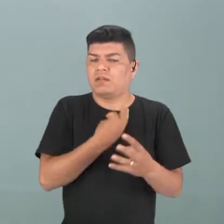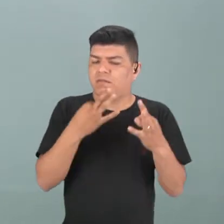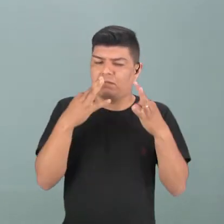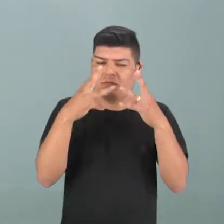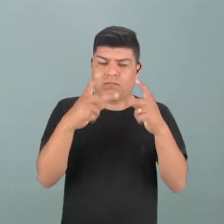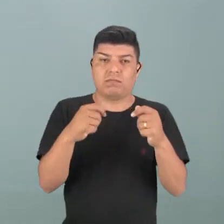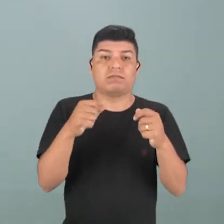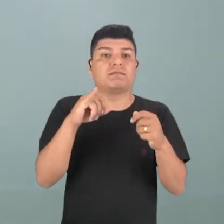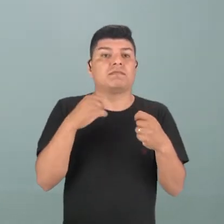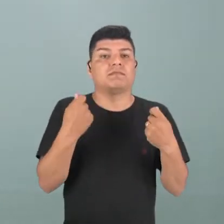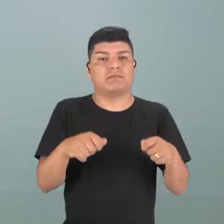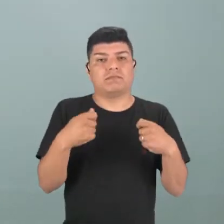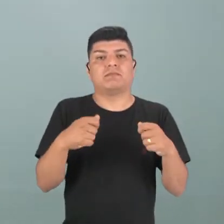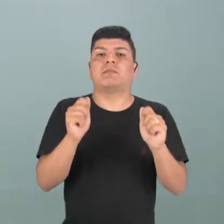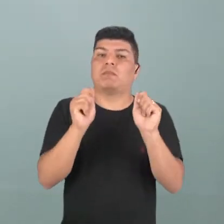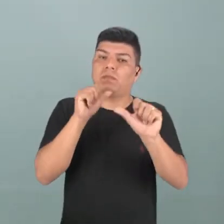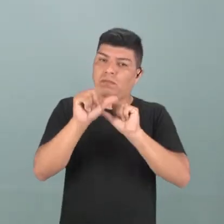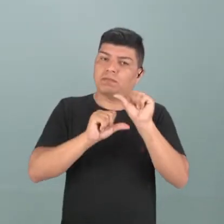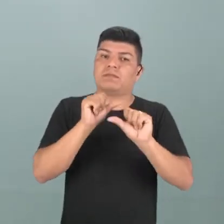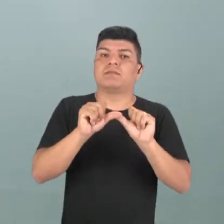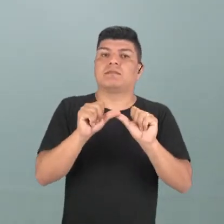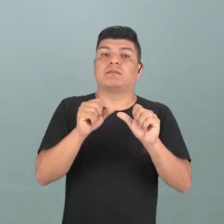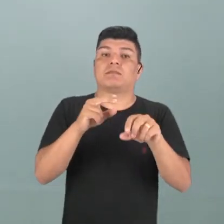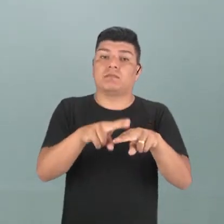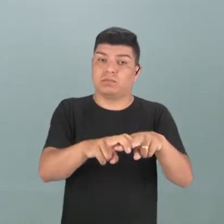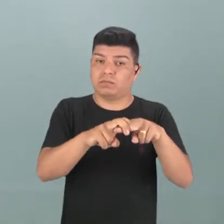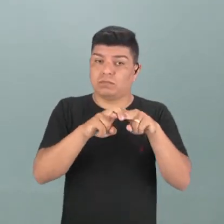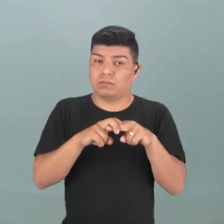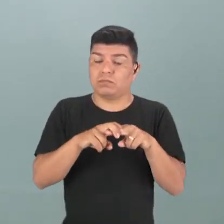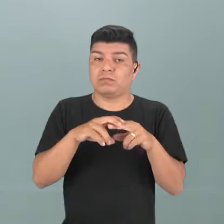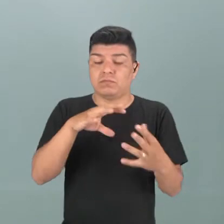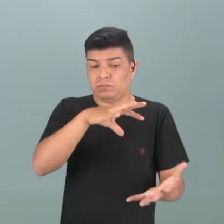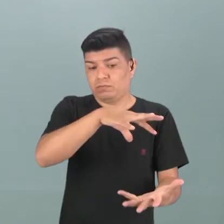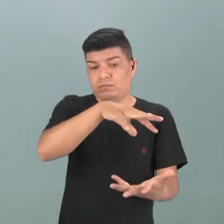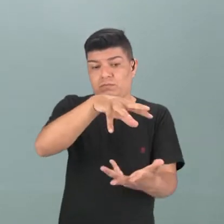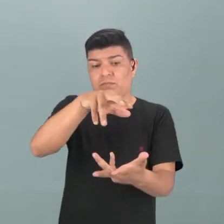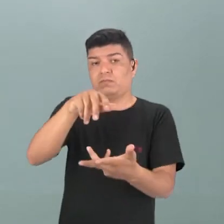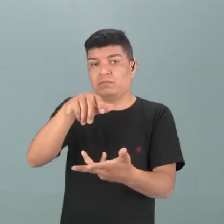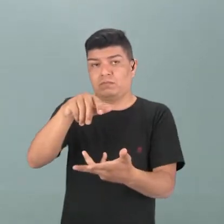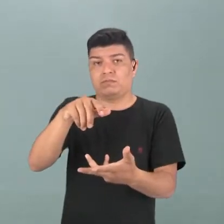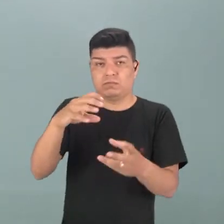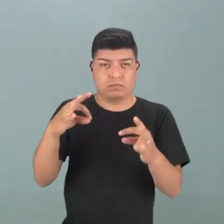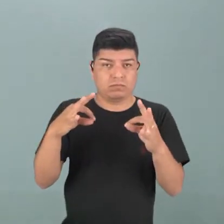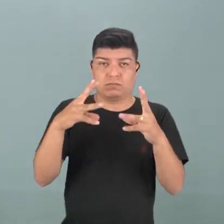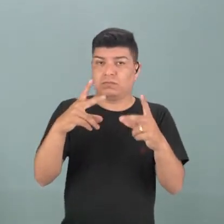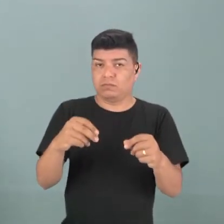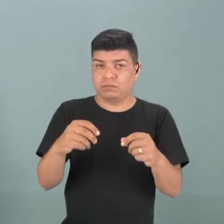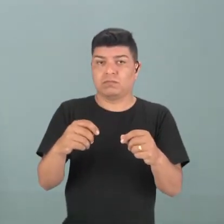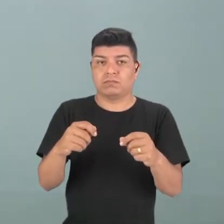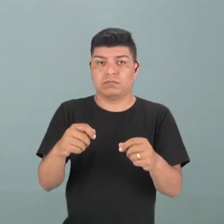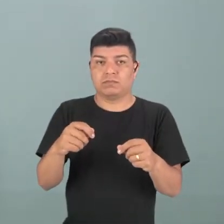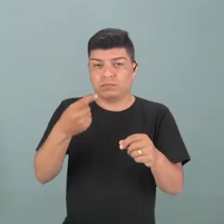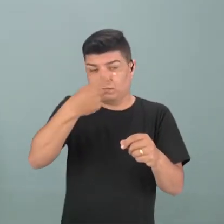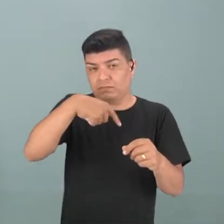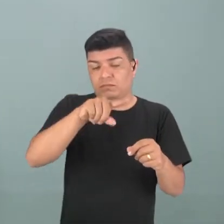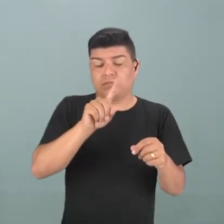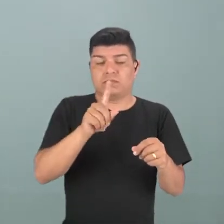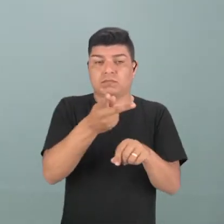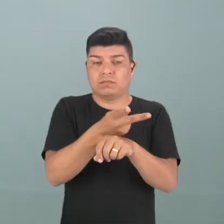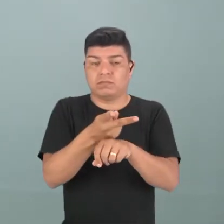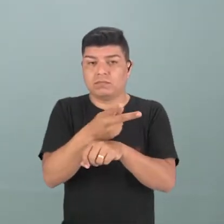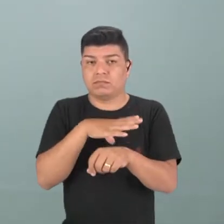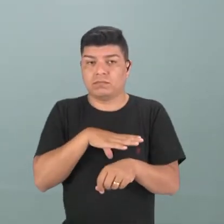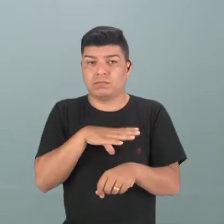posso estudar? Então elas vêm em busca, né, mundialmente, não somente aqui. Elas vão em busca das grandes cidades, né,